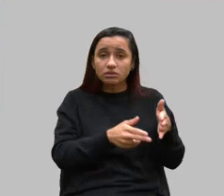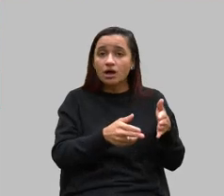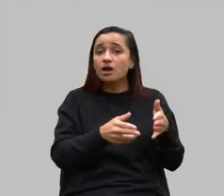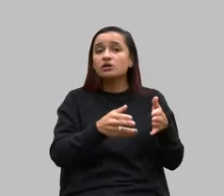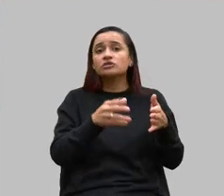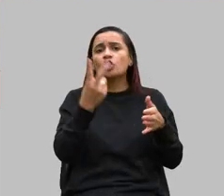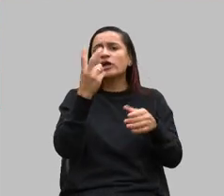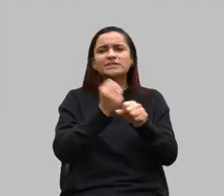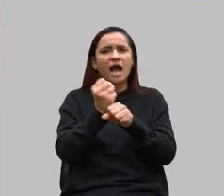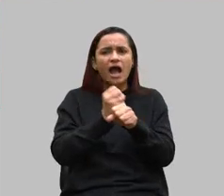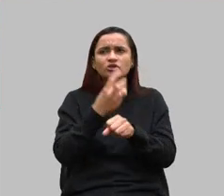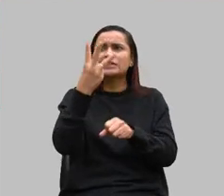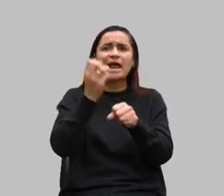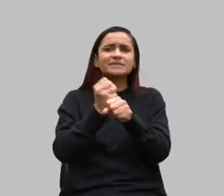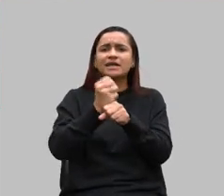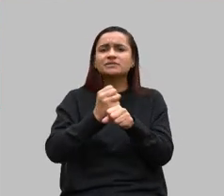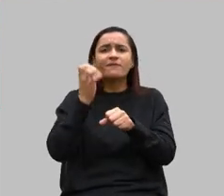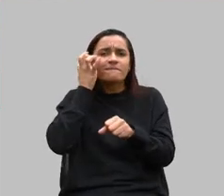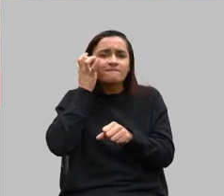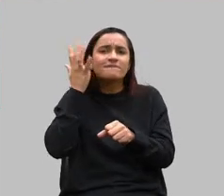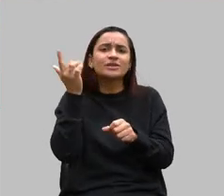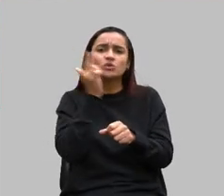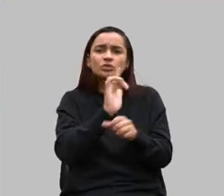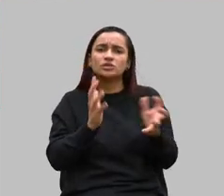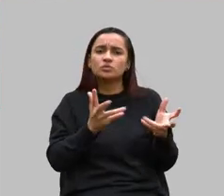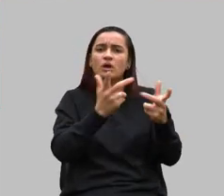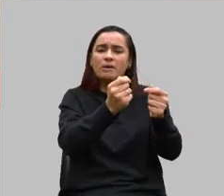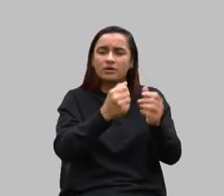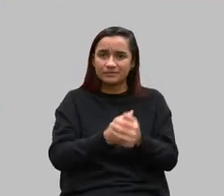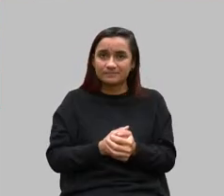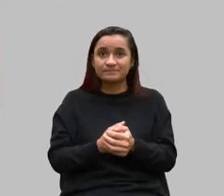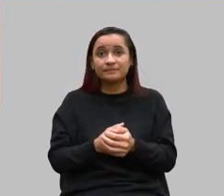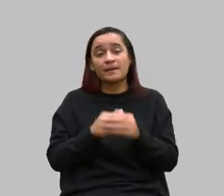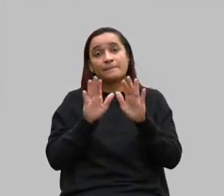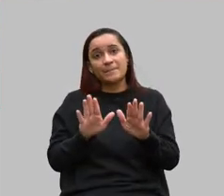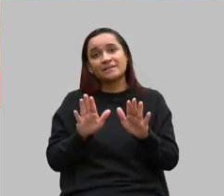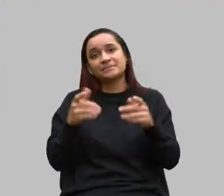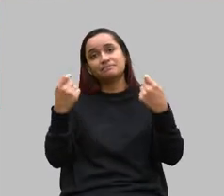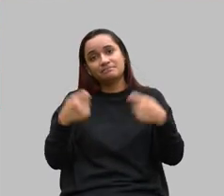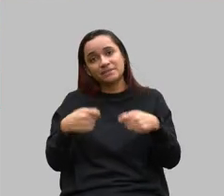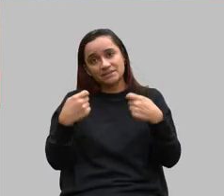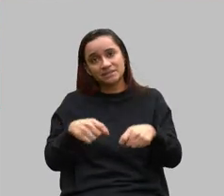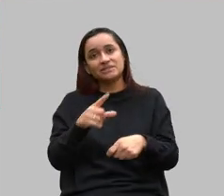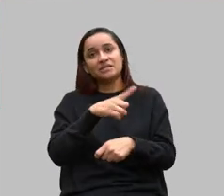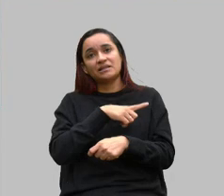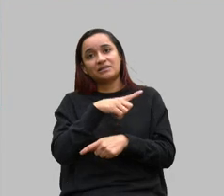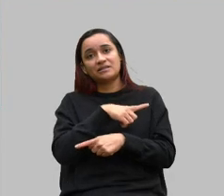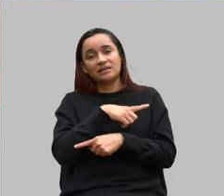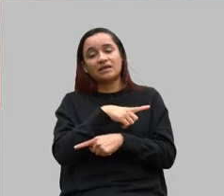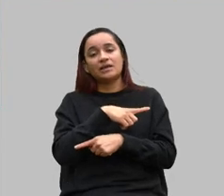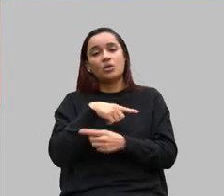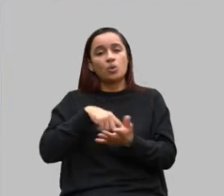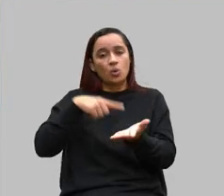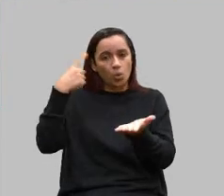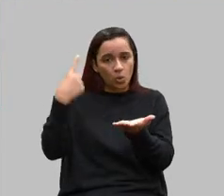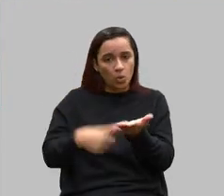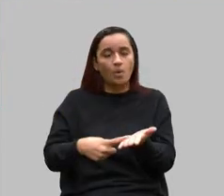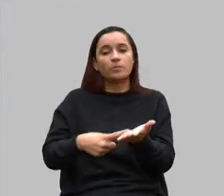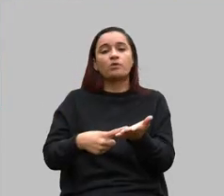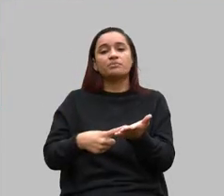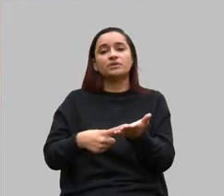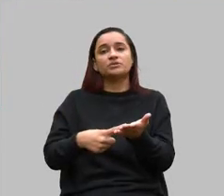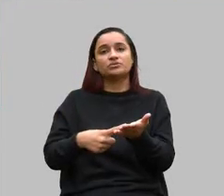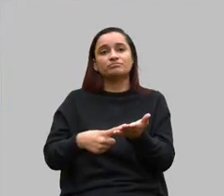anos porque é muito fácil recuperar um trecho antigo agora tem que haver eh um compromisso de fato da